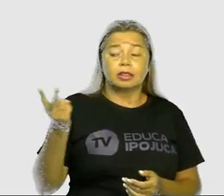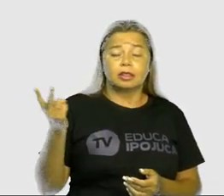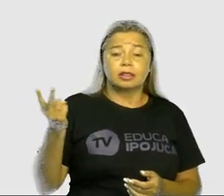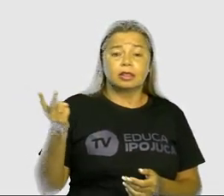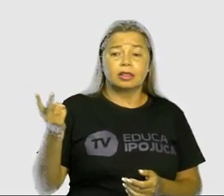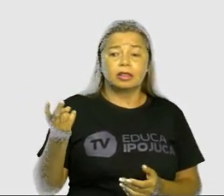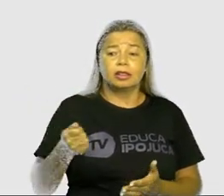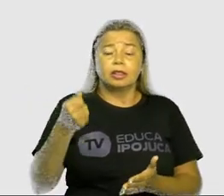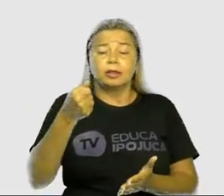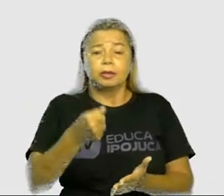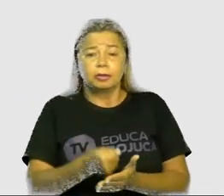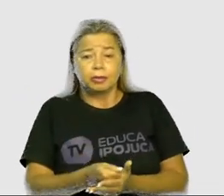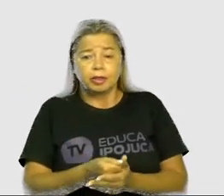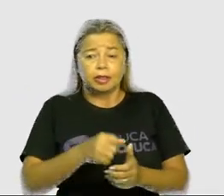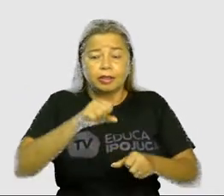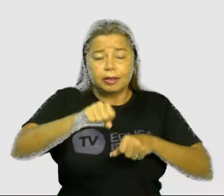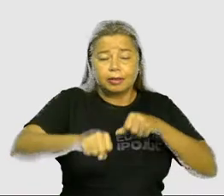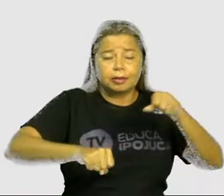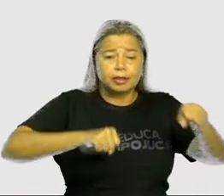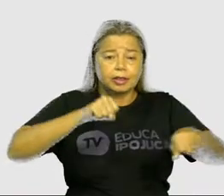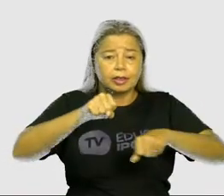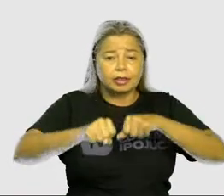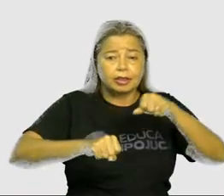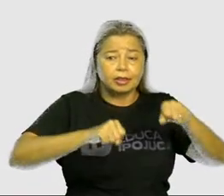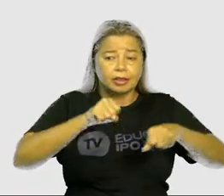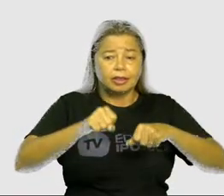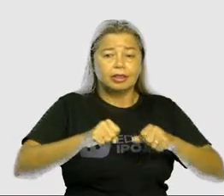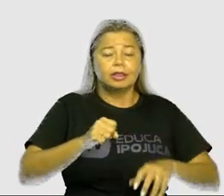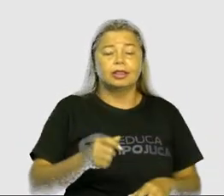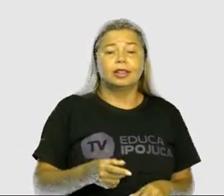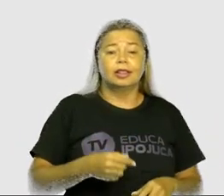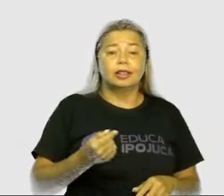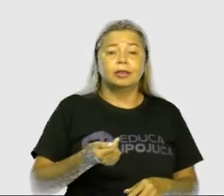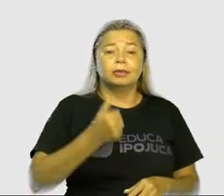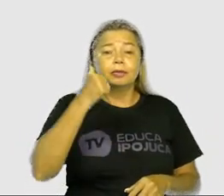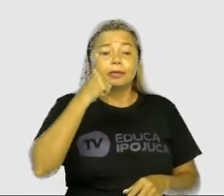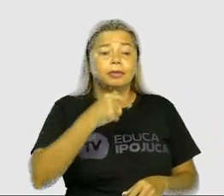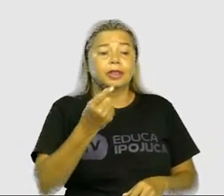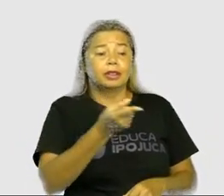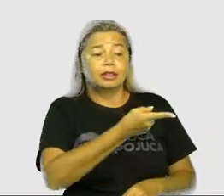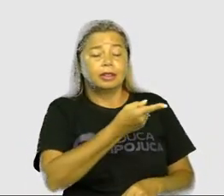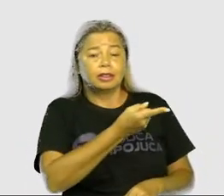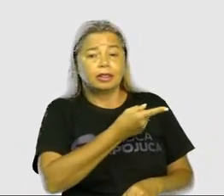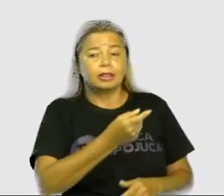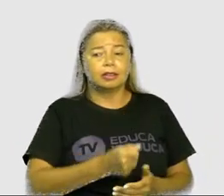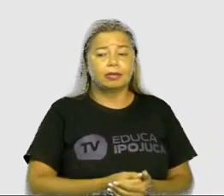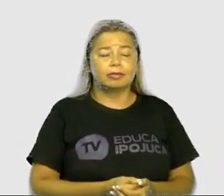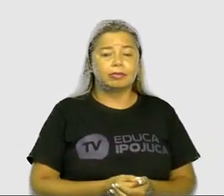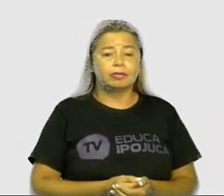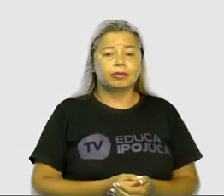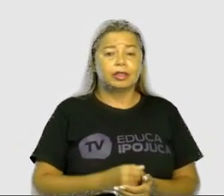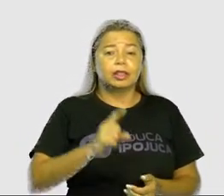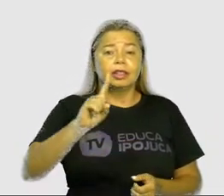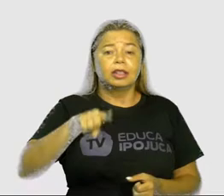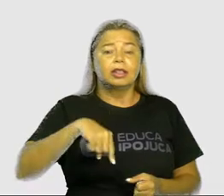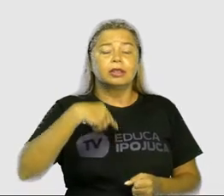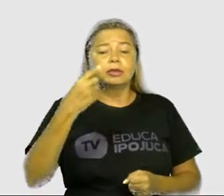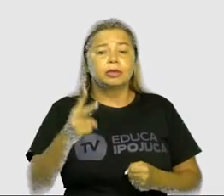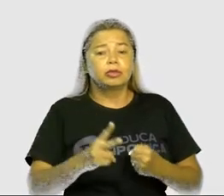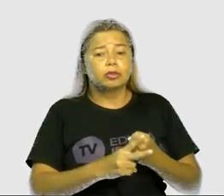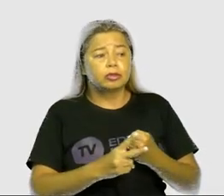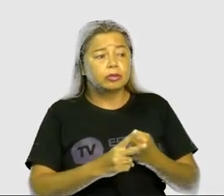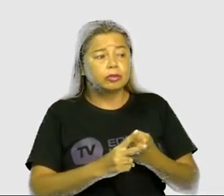para ela. Eu tenho aqui, ó, o verbo. E depois do verbo é que veio o